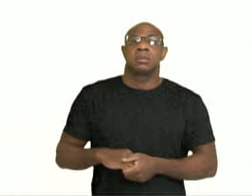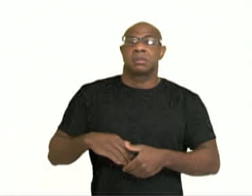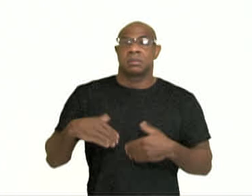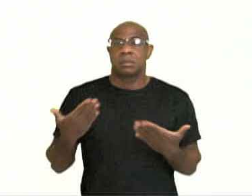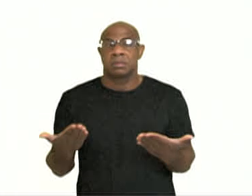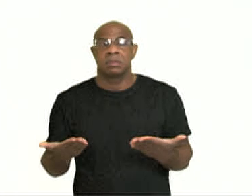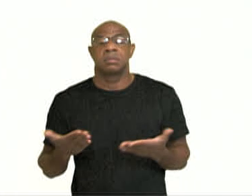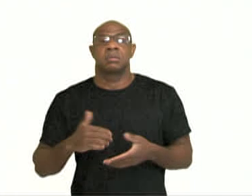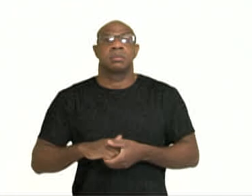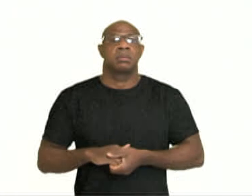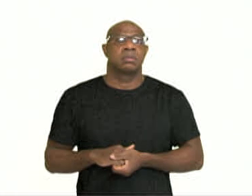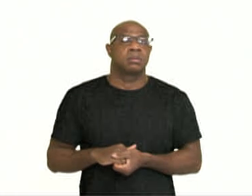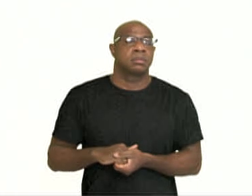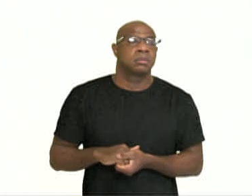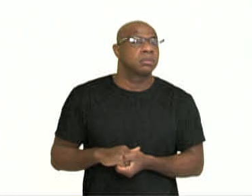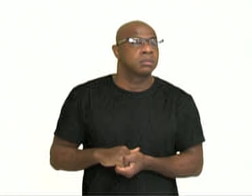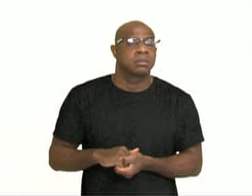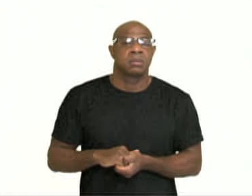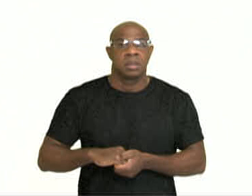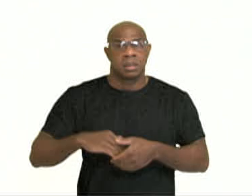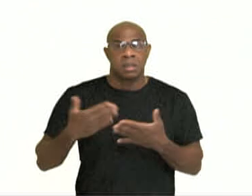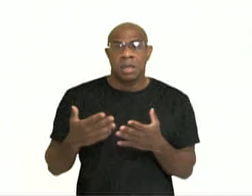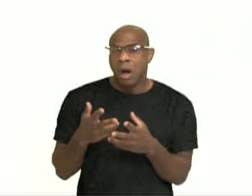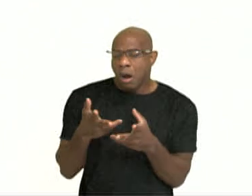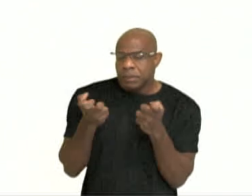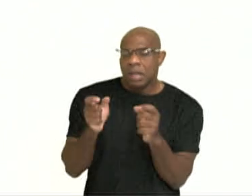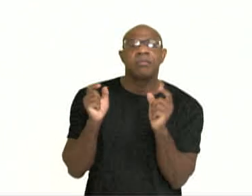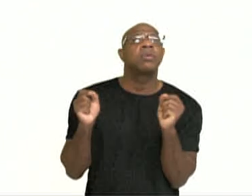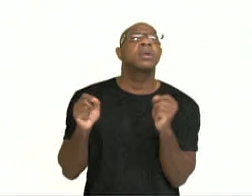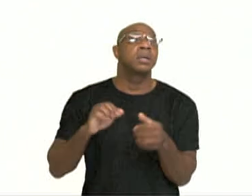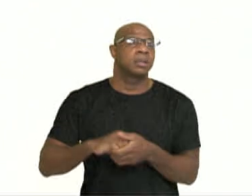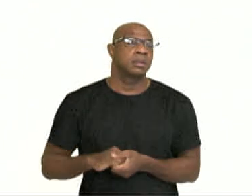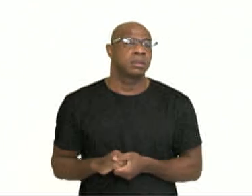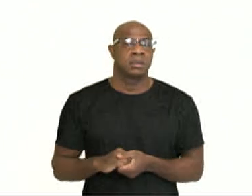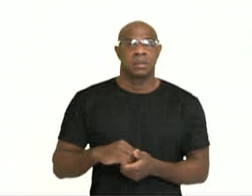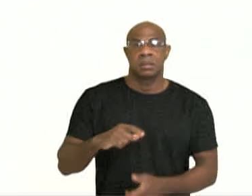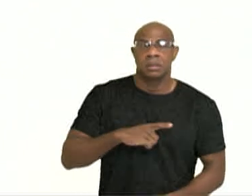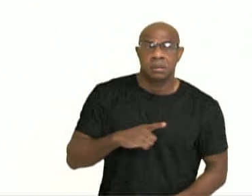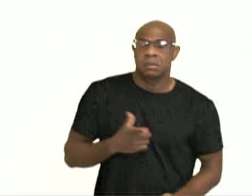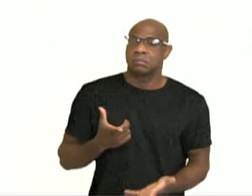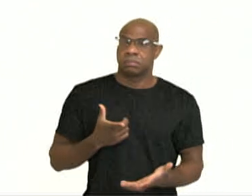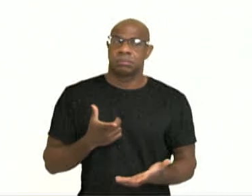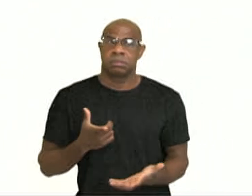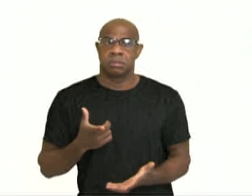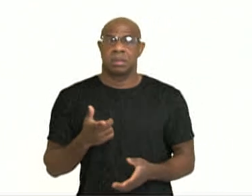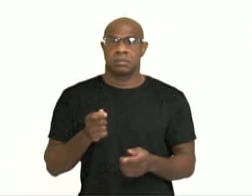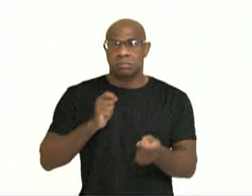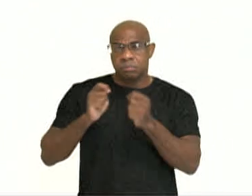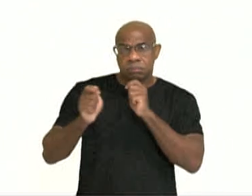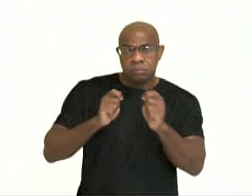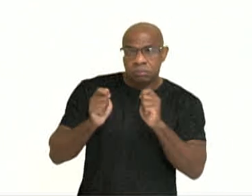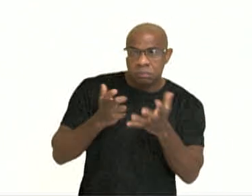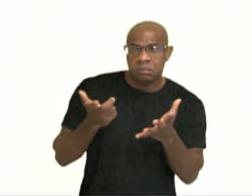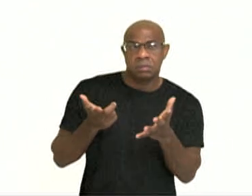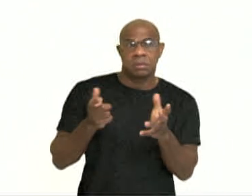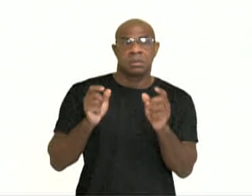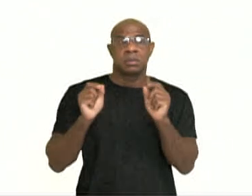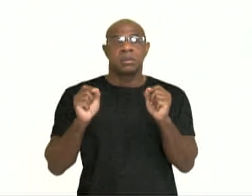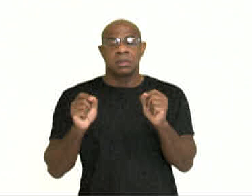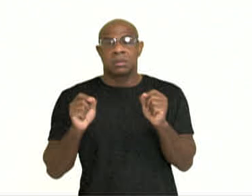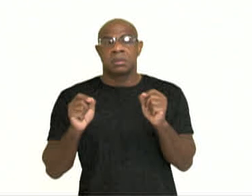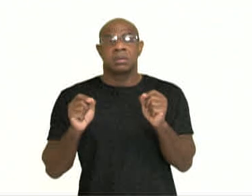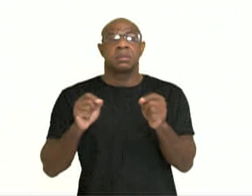né? E o que eu observo? Enquanto a notícia relata para noticiar, a